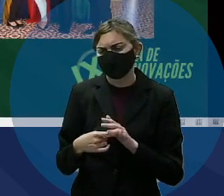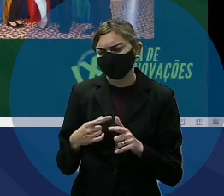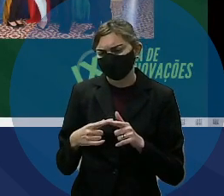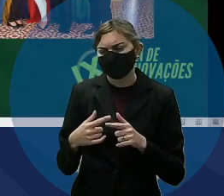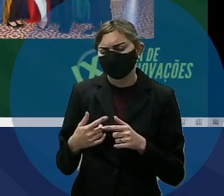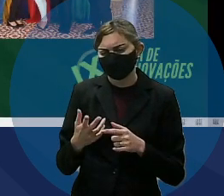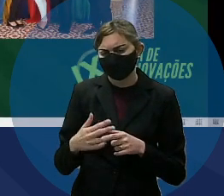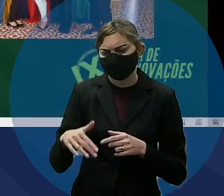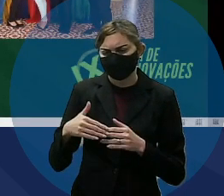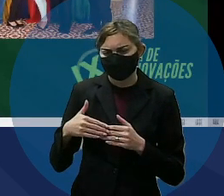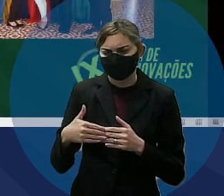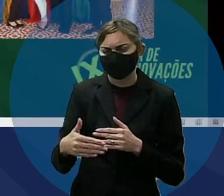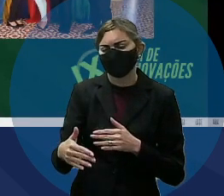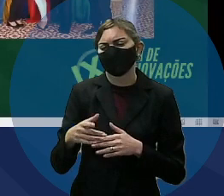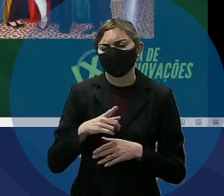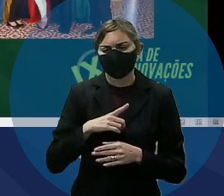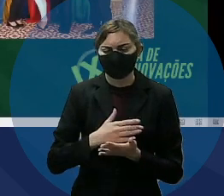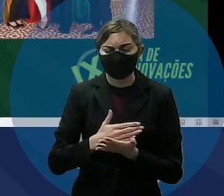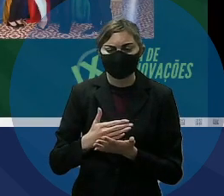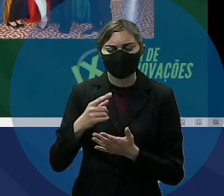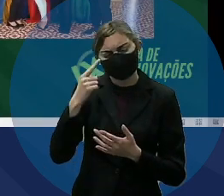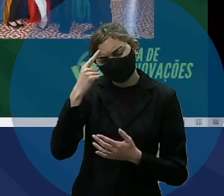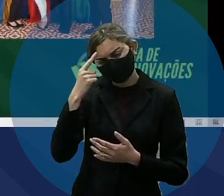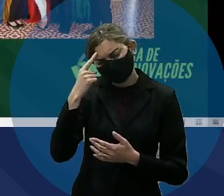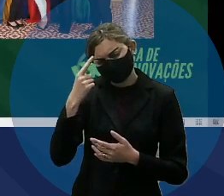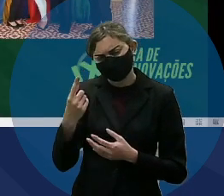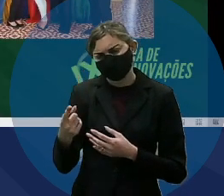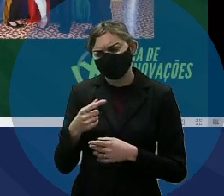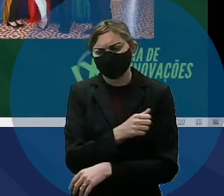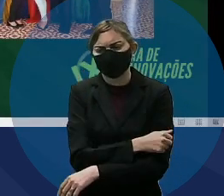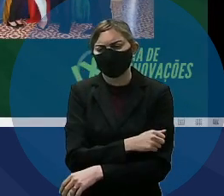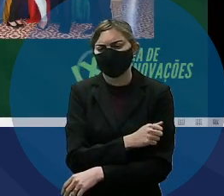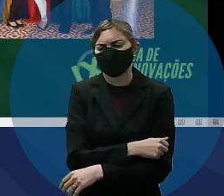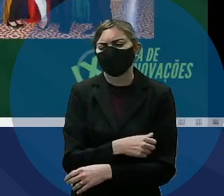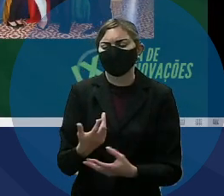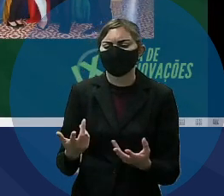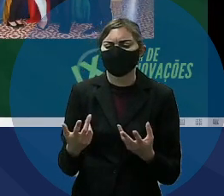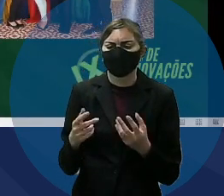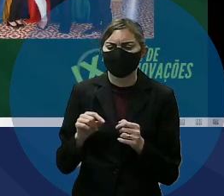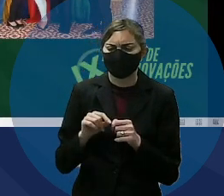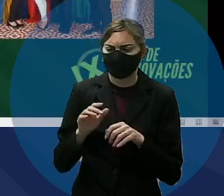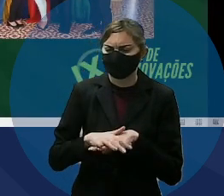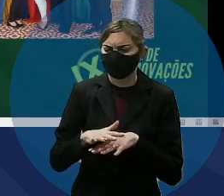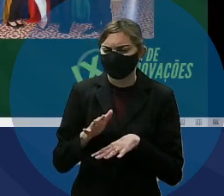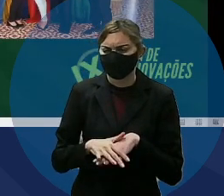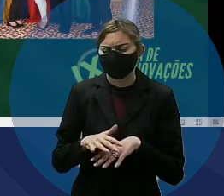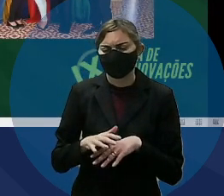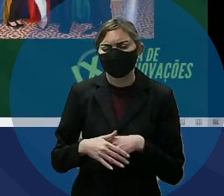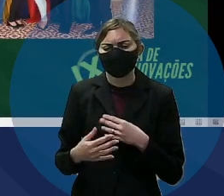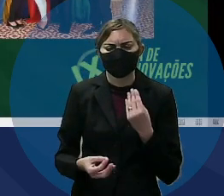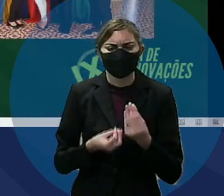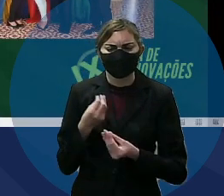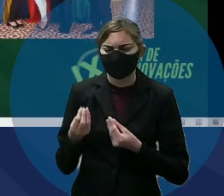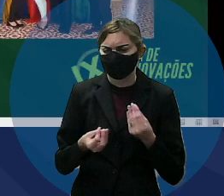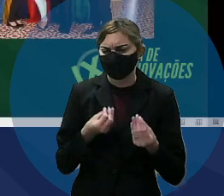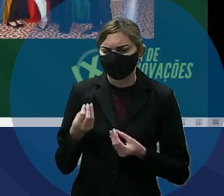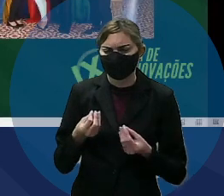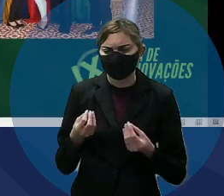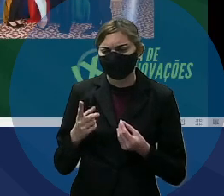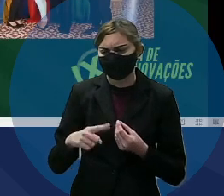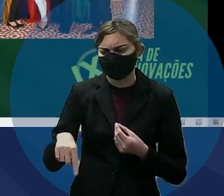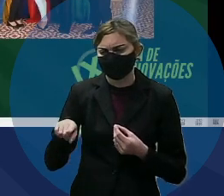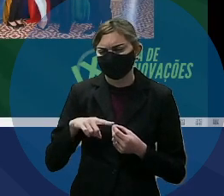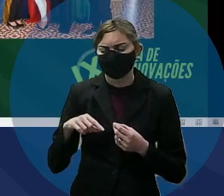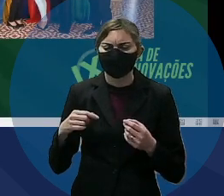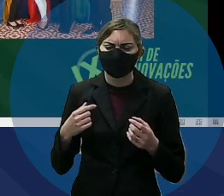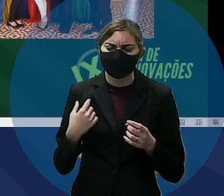daí, porque de início a gente pensa, mas se o aluno não tem tanta atração assim por matemática, será que ele vai se envolver? E a gente acaba vendo